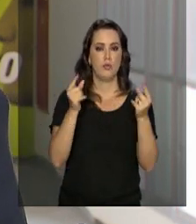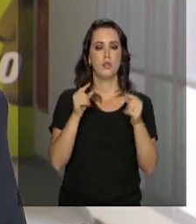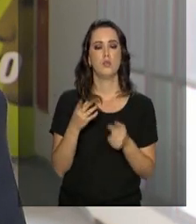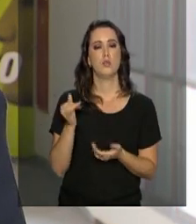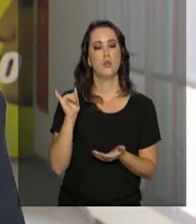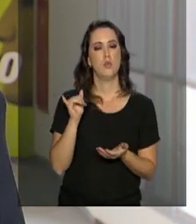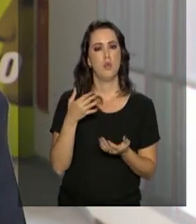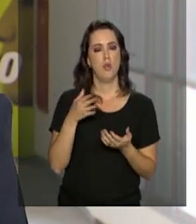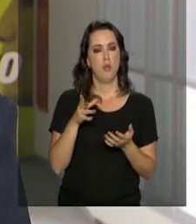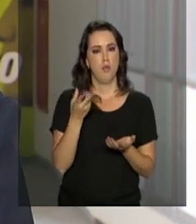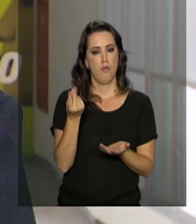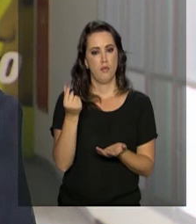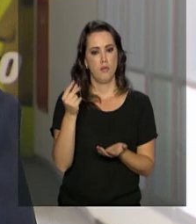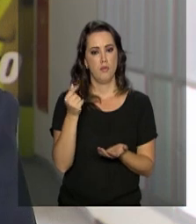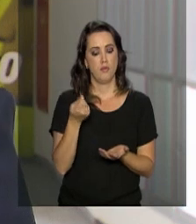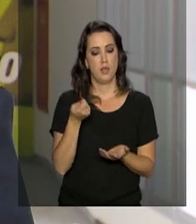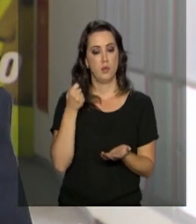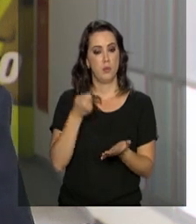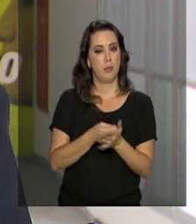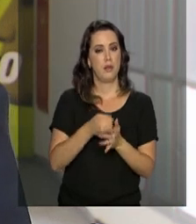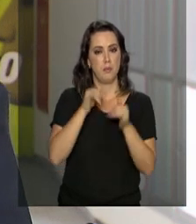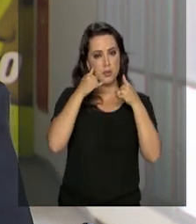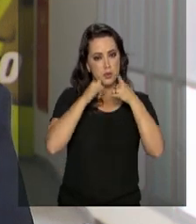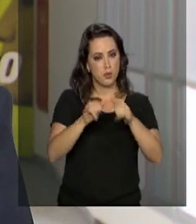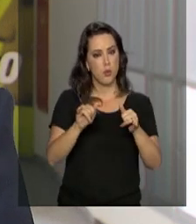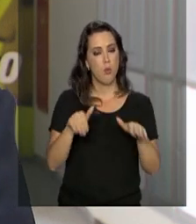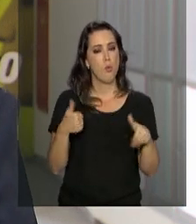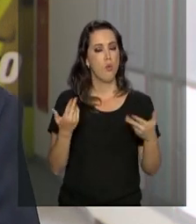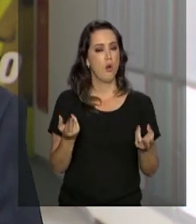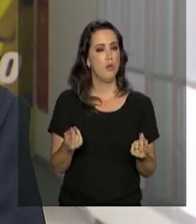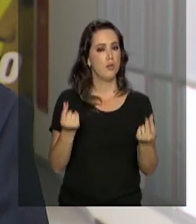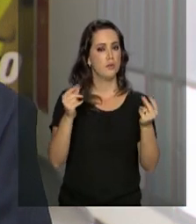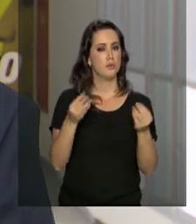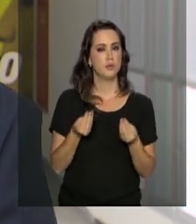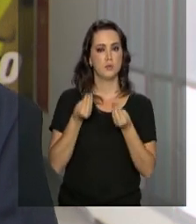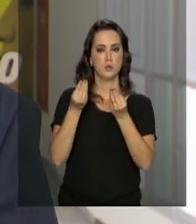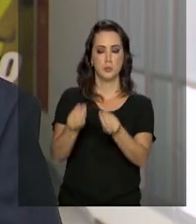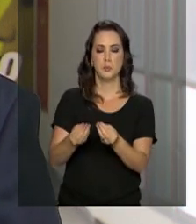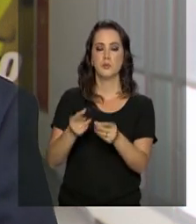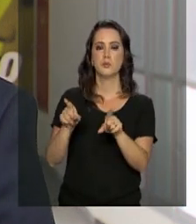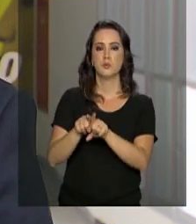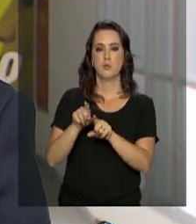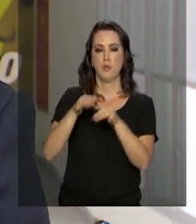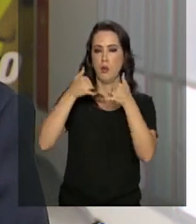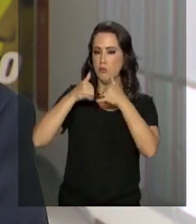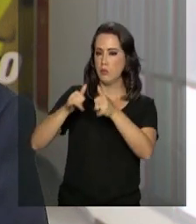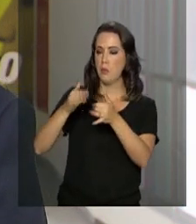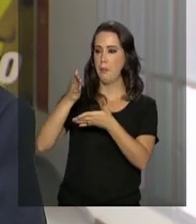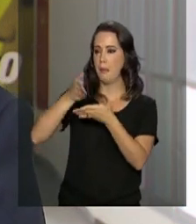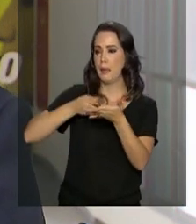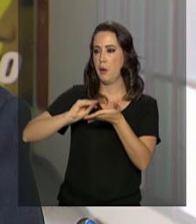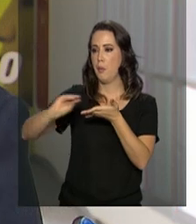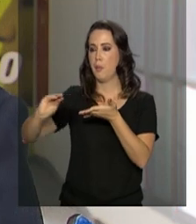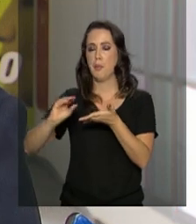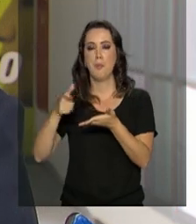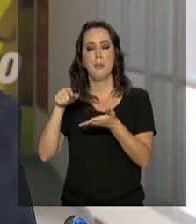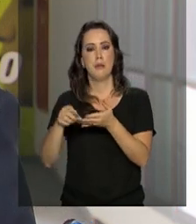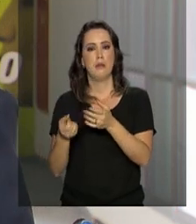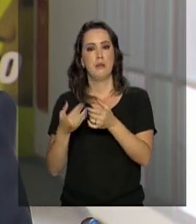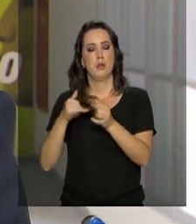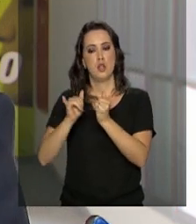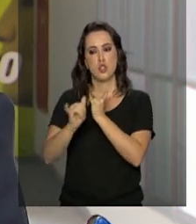conta de energia que se paga todo mês o quanto está sendo destinado a atividades tribuição o quanto está sendo destinado à geração